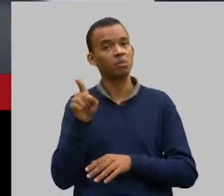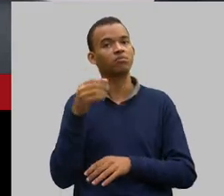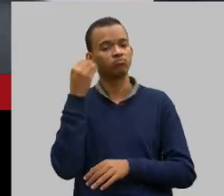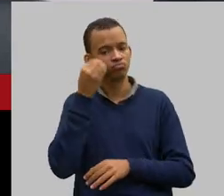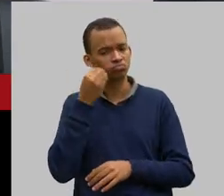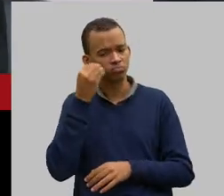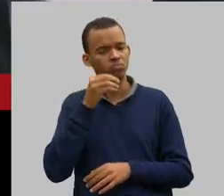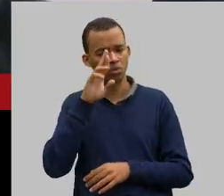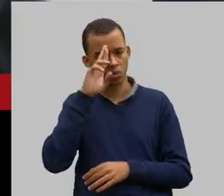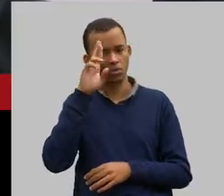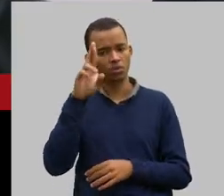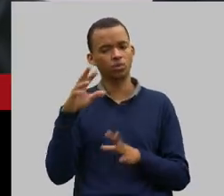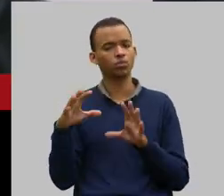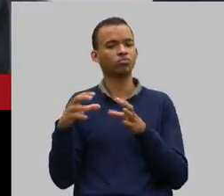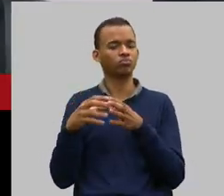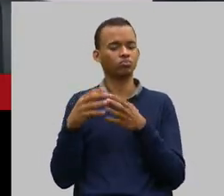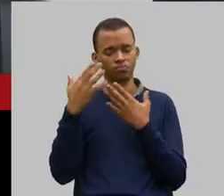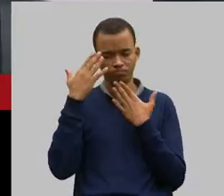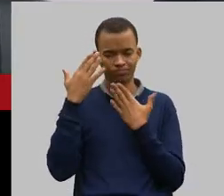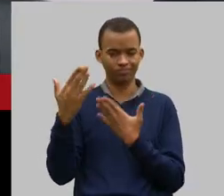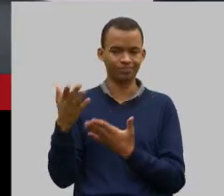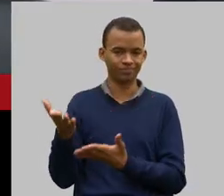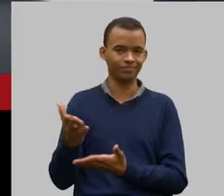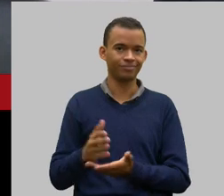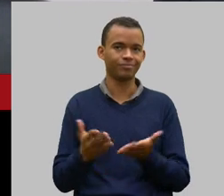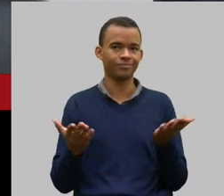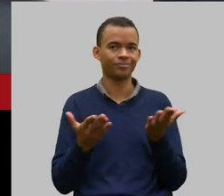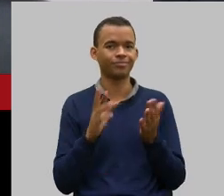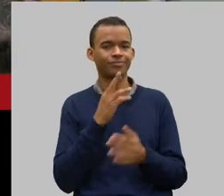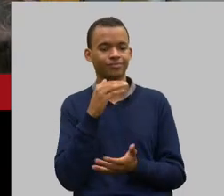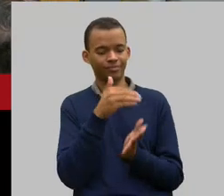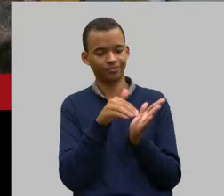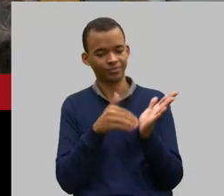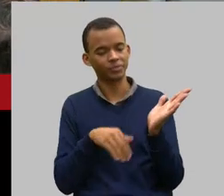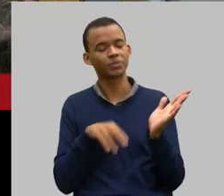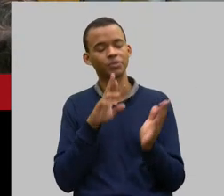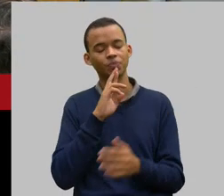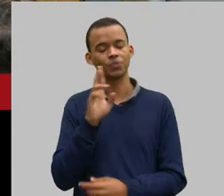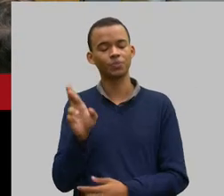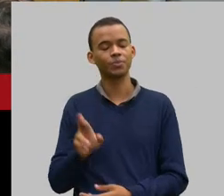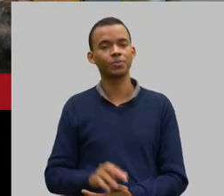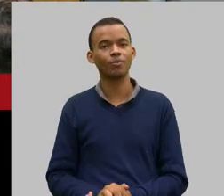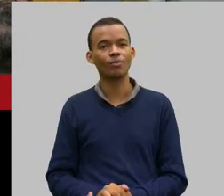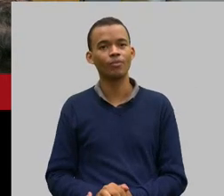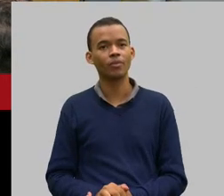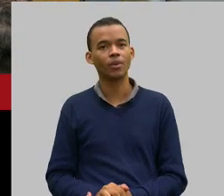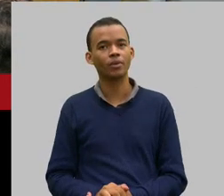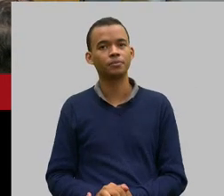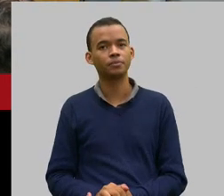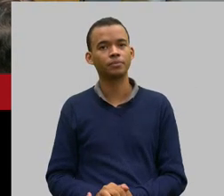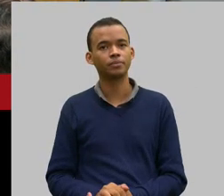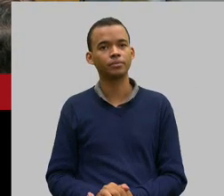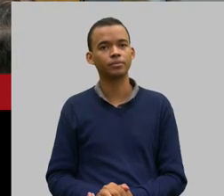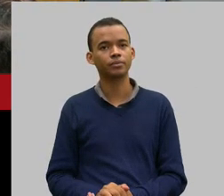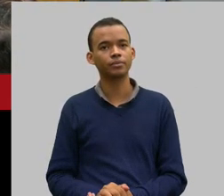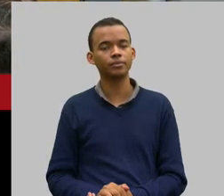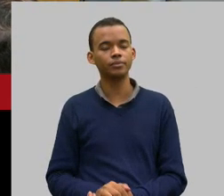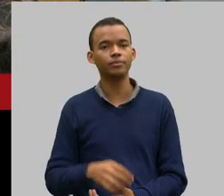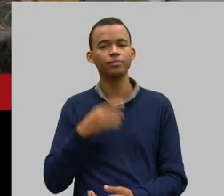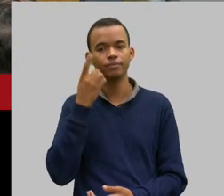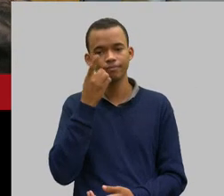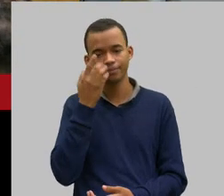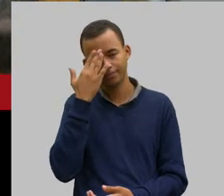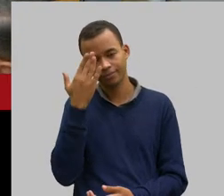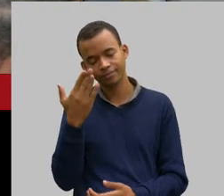nosso Líder com a palavra secretário passar paraas suas considerações Deputado queria aqui agradecer seu carinho